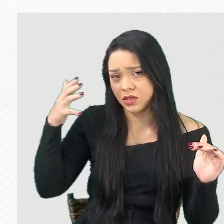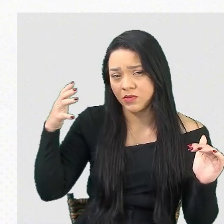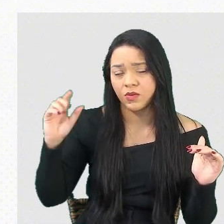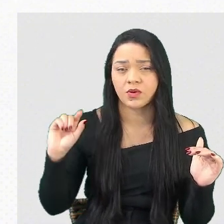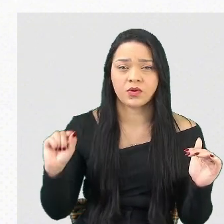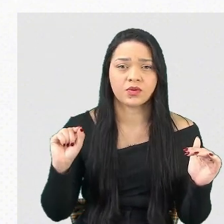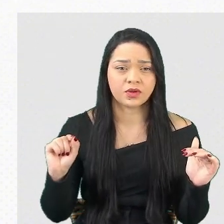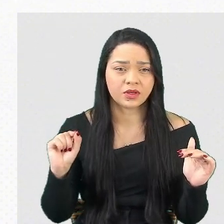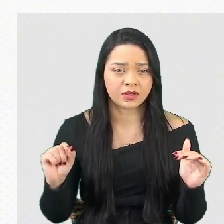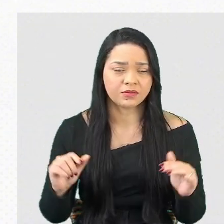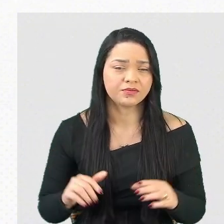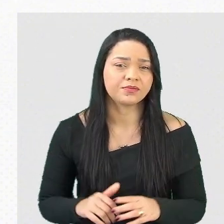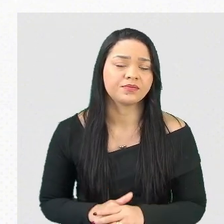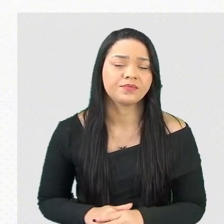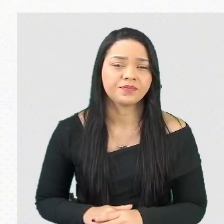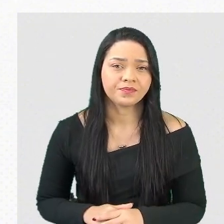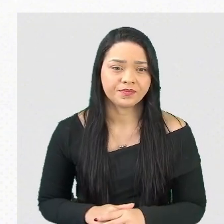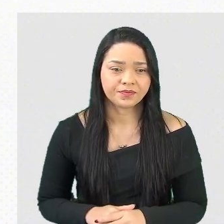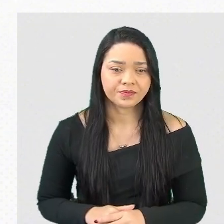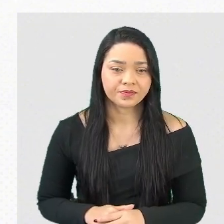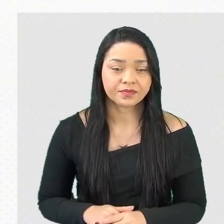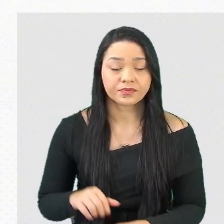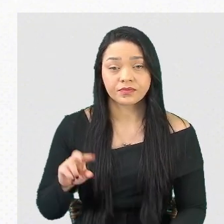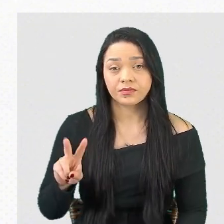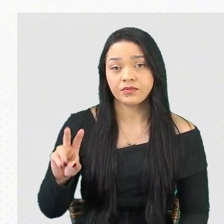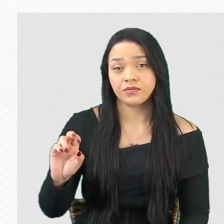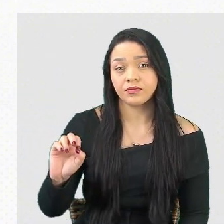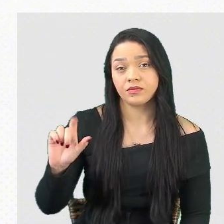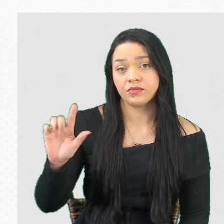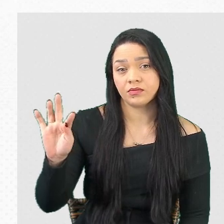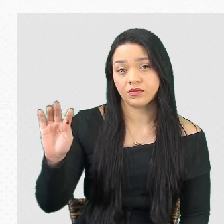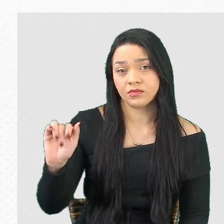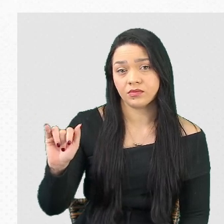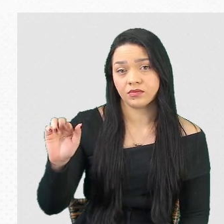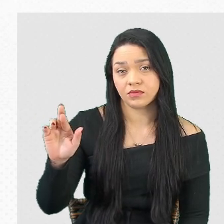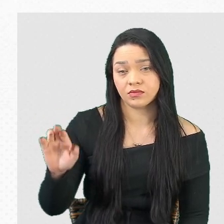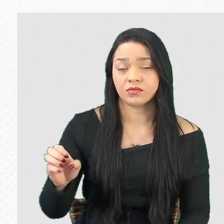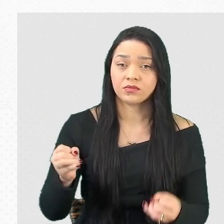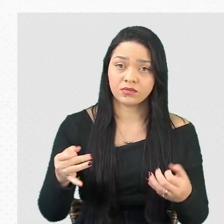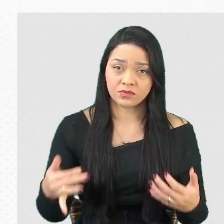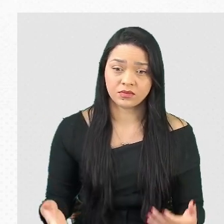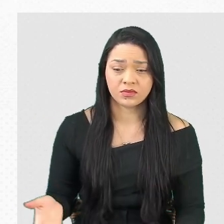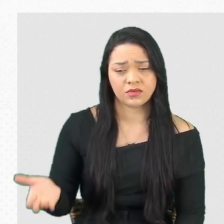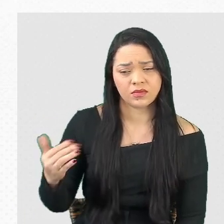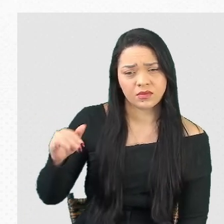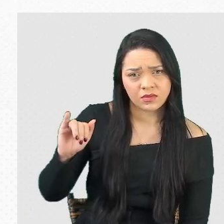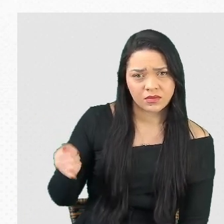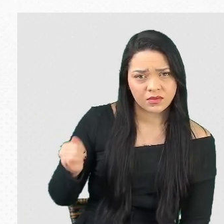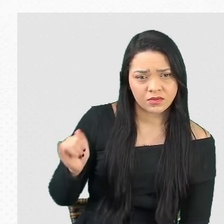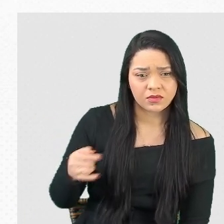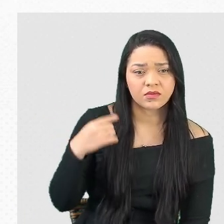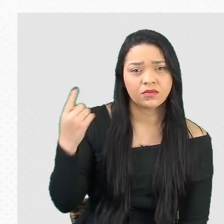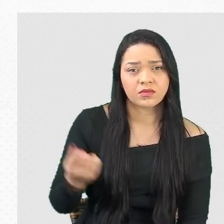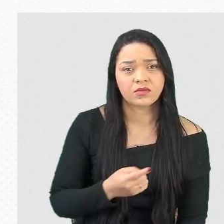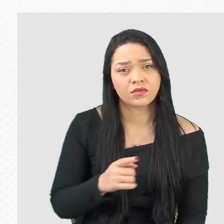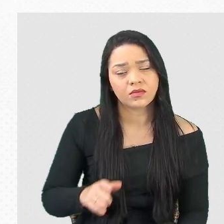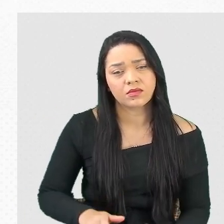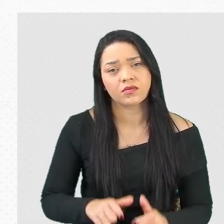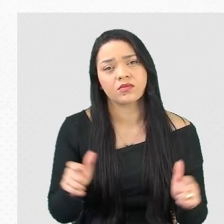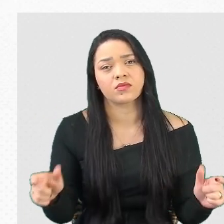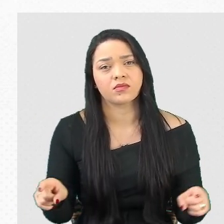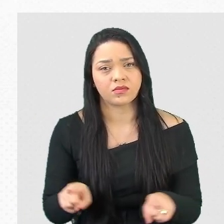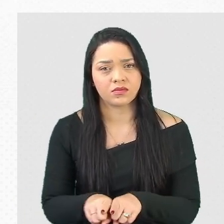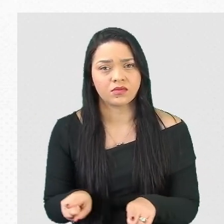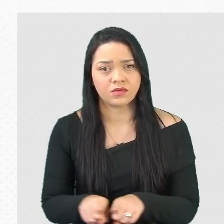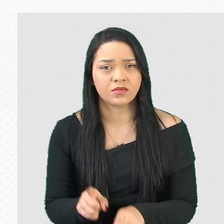de que, Voltaire até diz, olha, vamos aproveitar que estamos no alto para expor